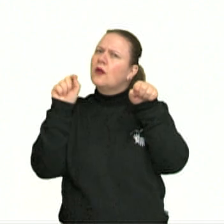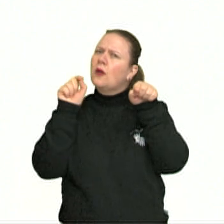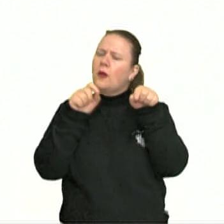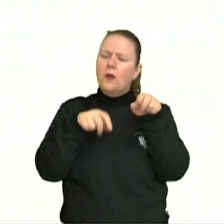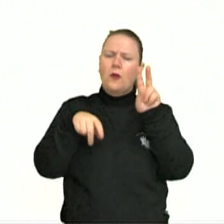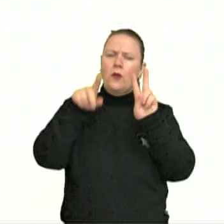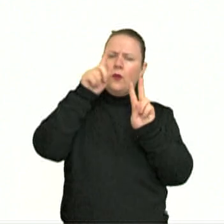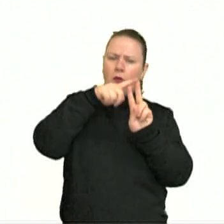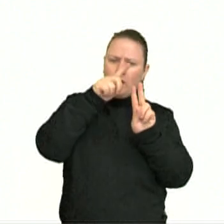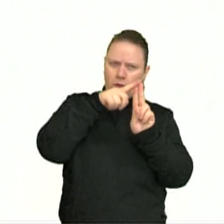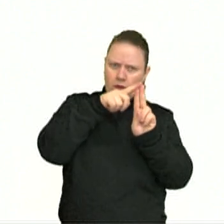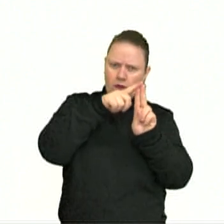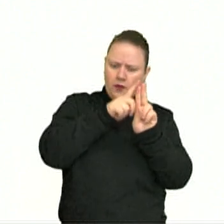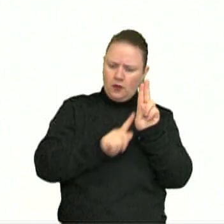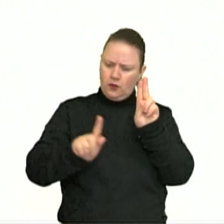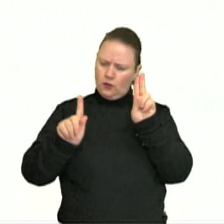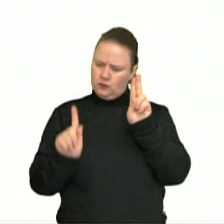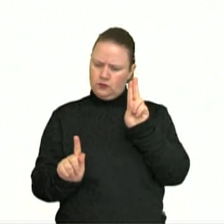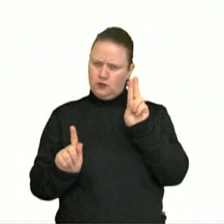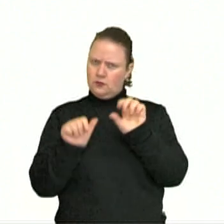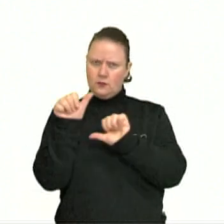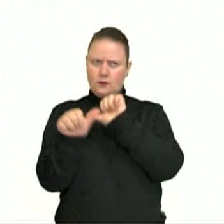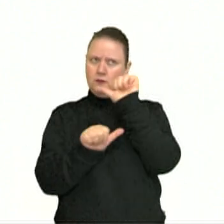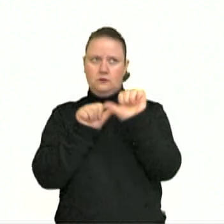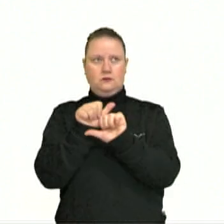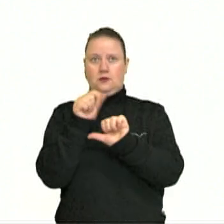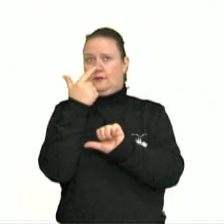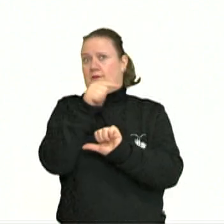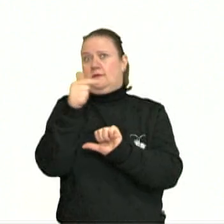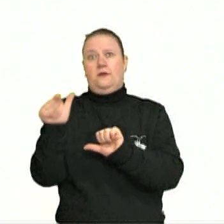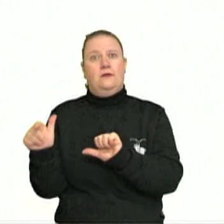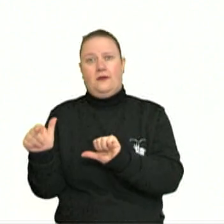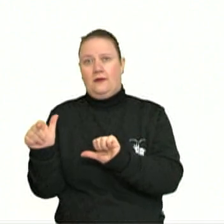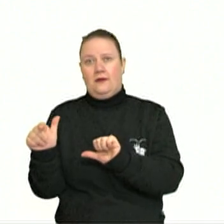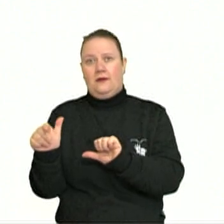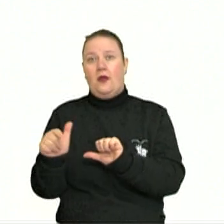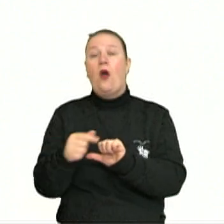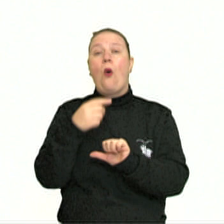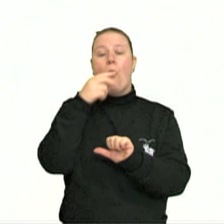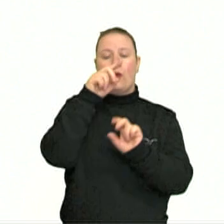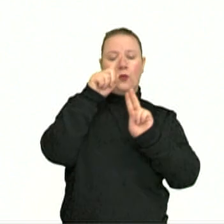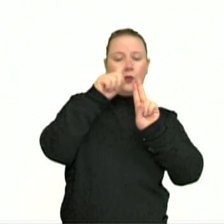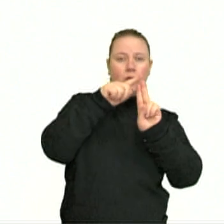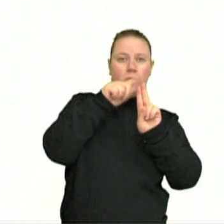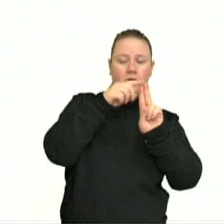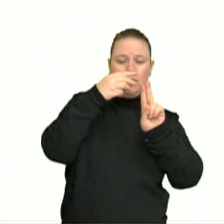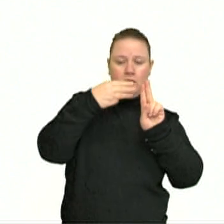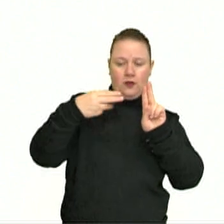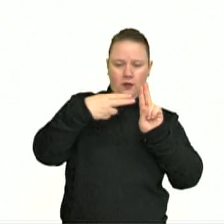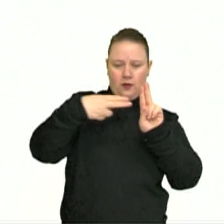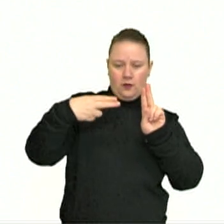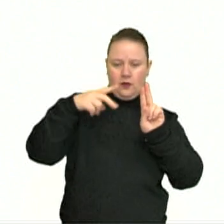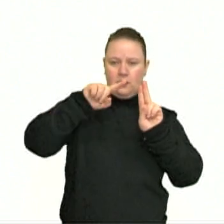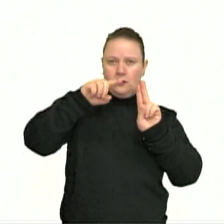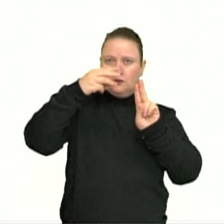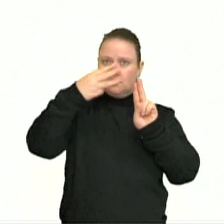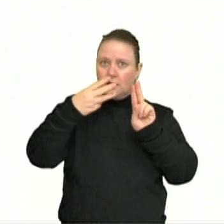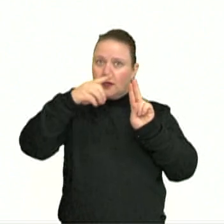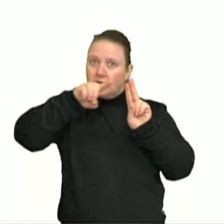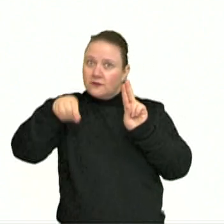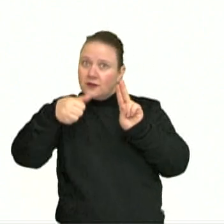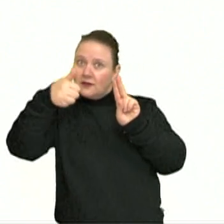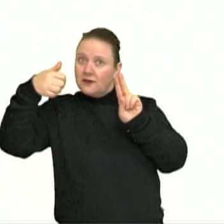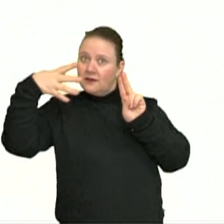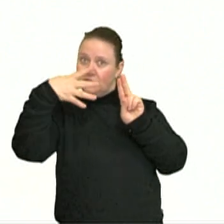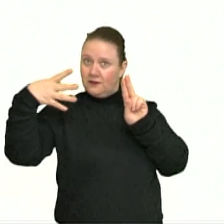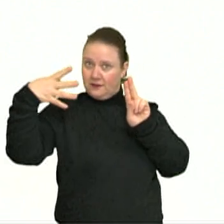g não mudam, porque o π é uma constante, né, 3,14, e o g é a aceleração da gravidade. Como a gente está na Terra, nós colocamos